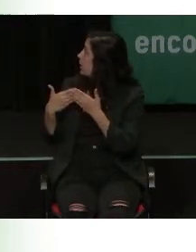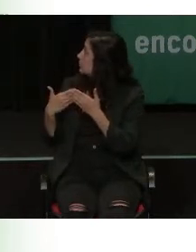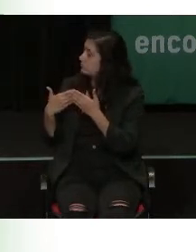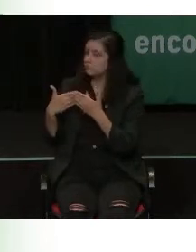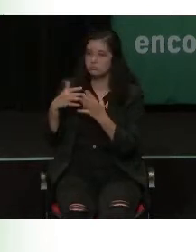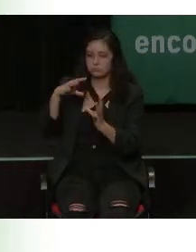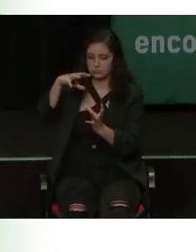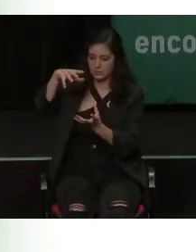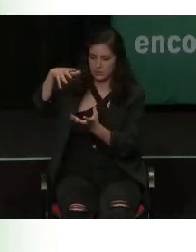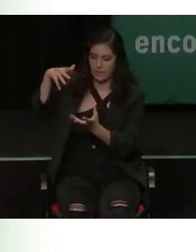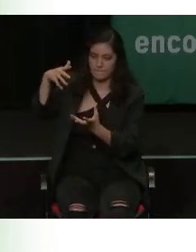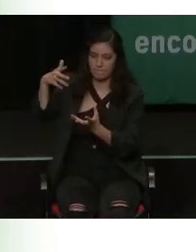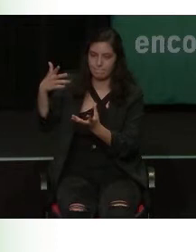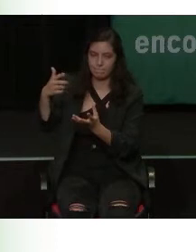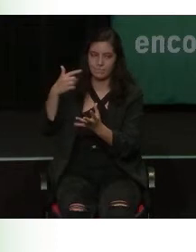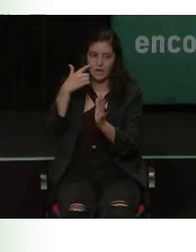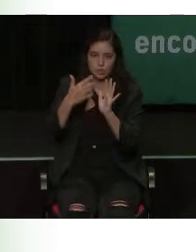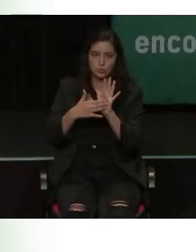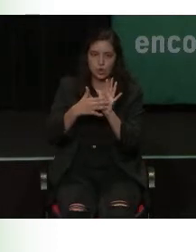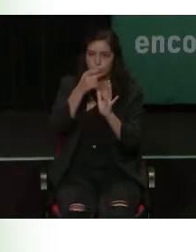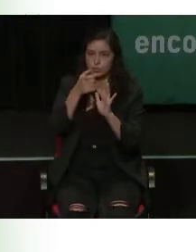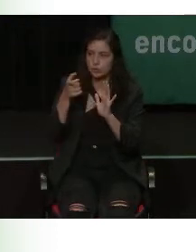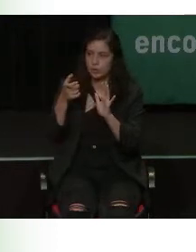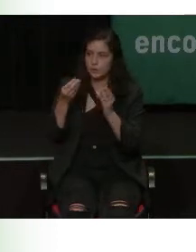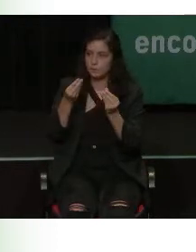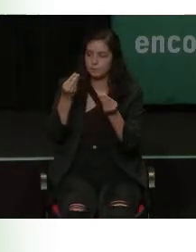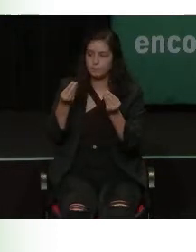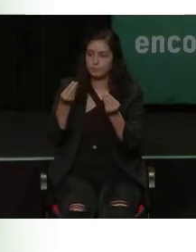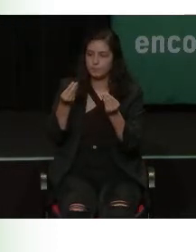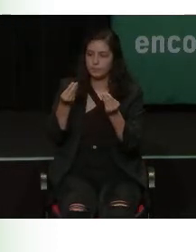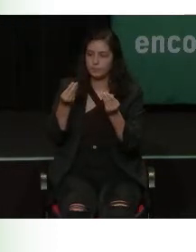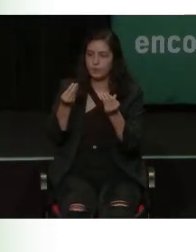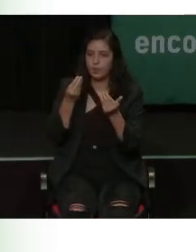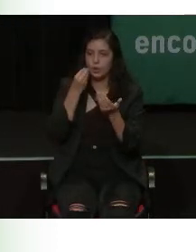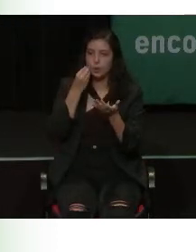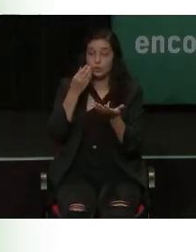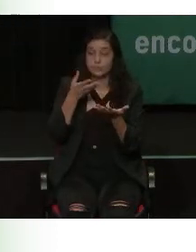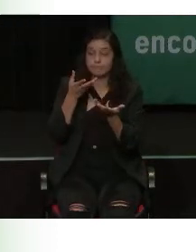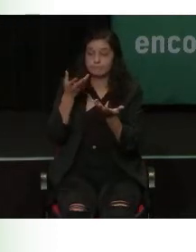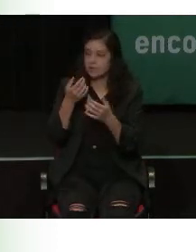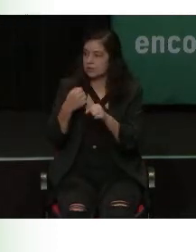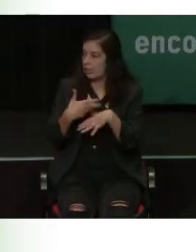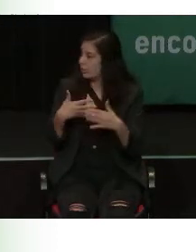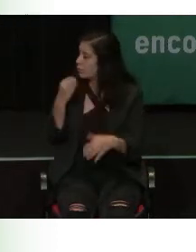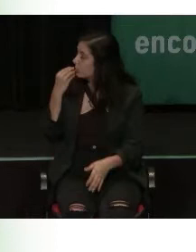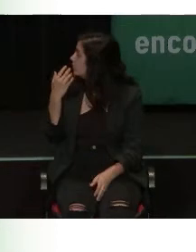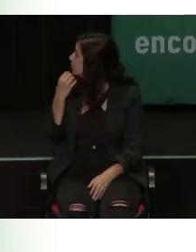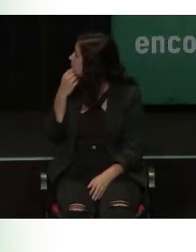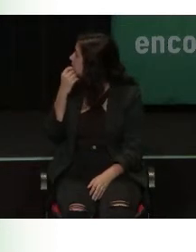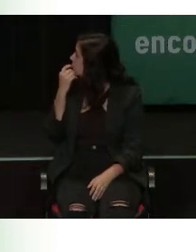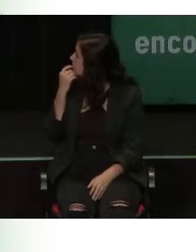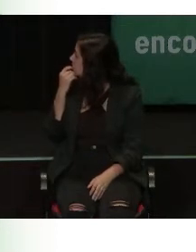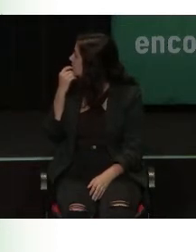para expor a pessoa a um contexto que eu não sei como é que posso aqui pô-lo a funcionar, se me puderem